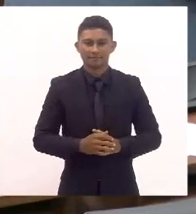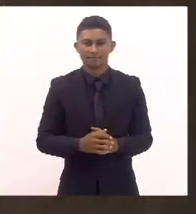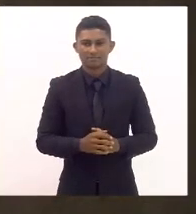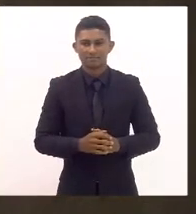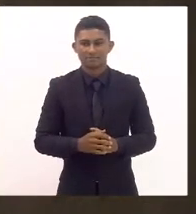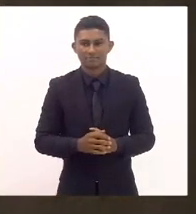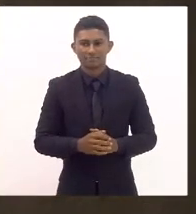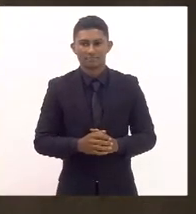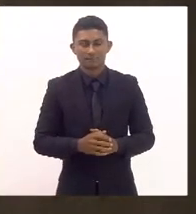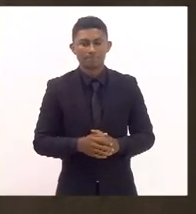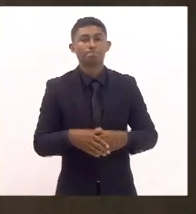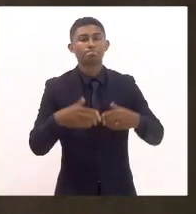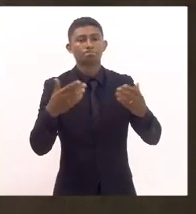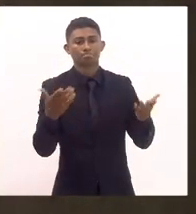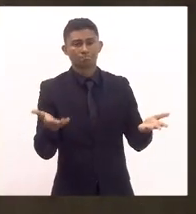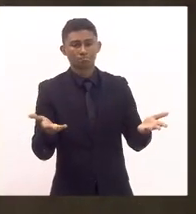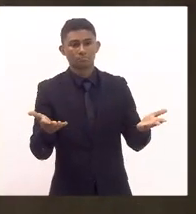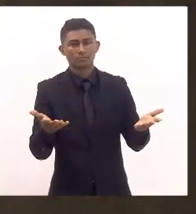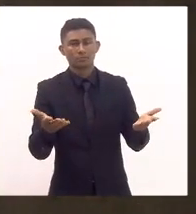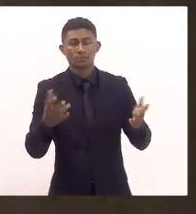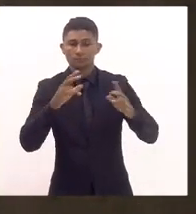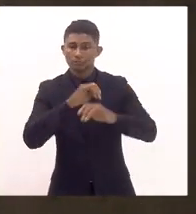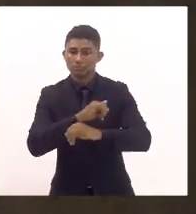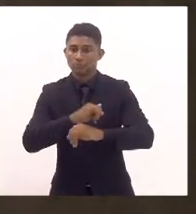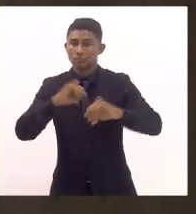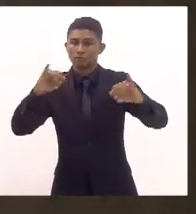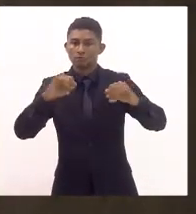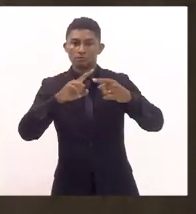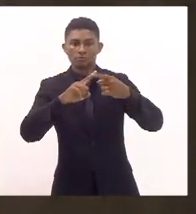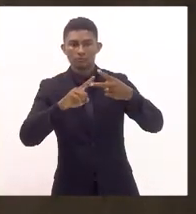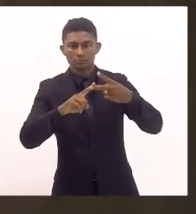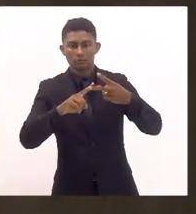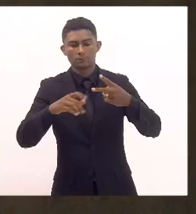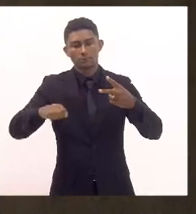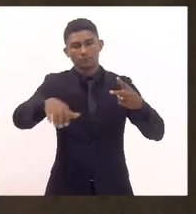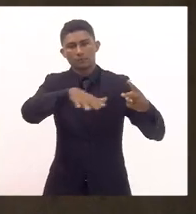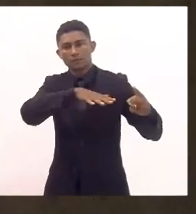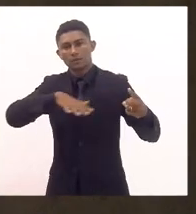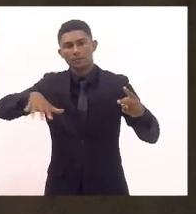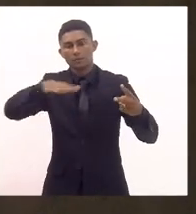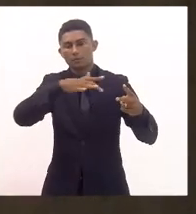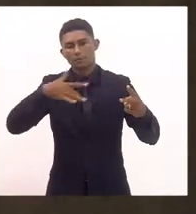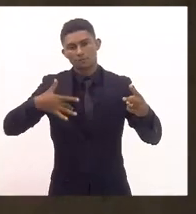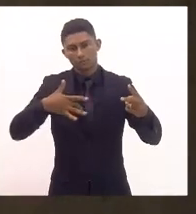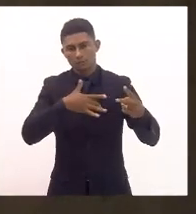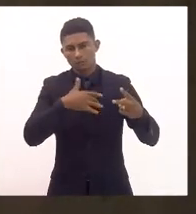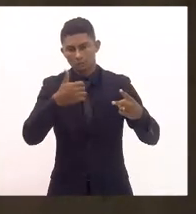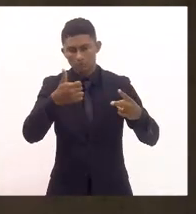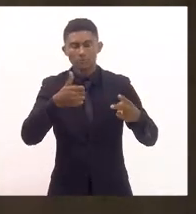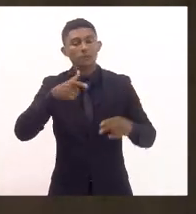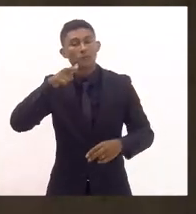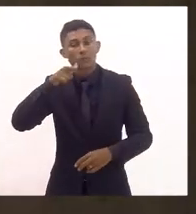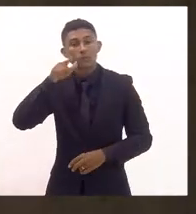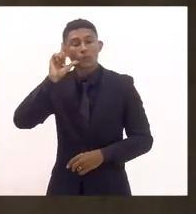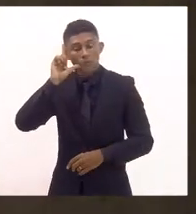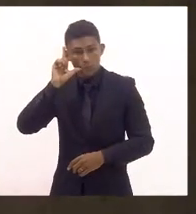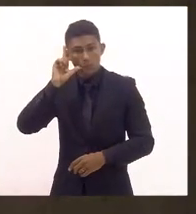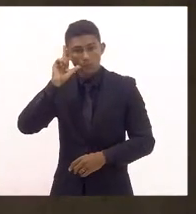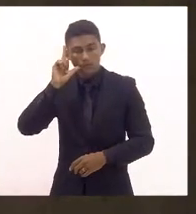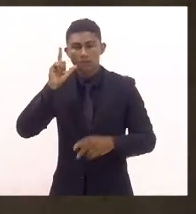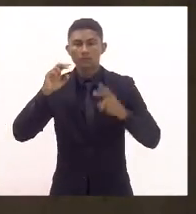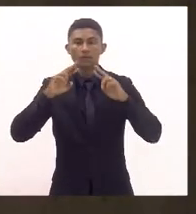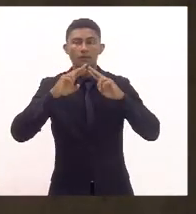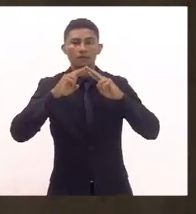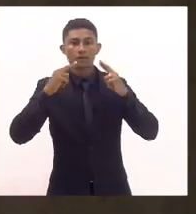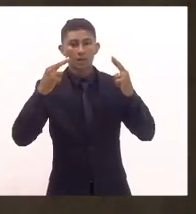o então Presidente queria dar dois informes sobre a área da saúde E ontem nós tivemos uma